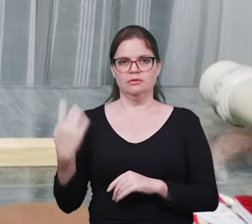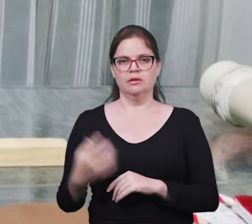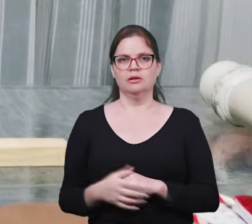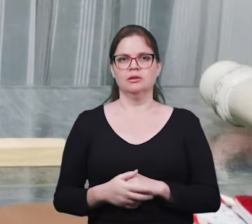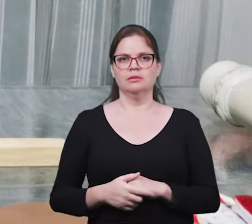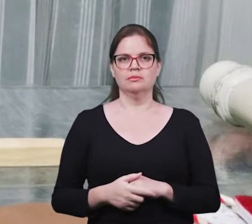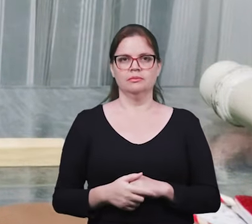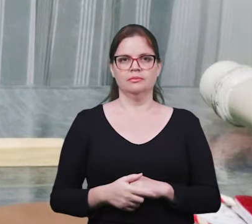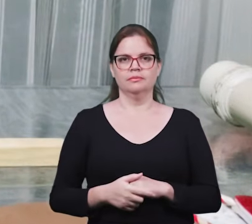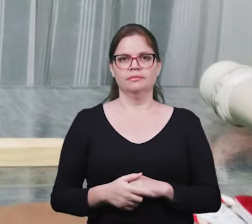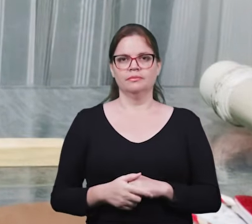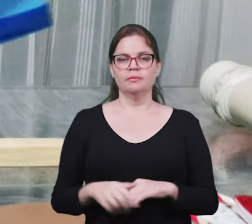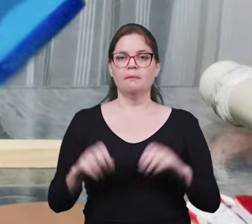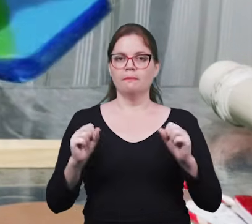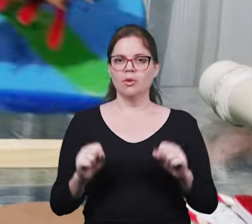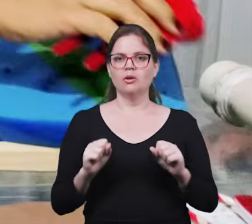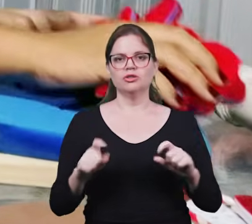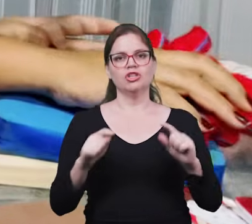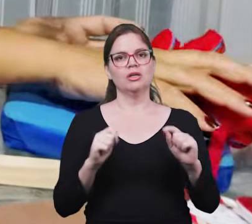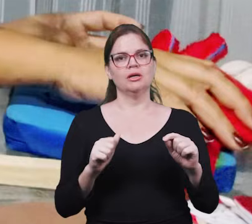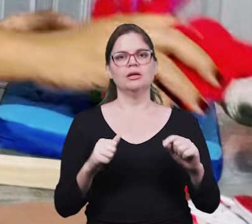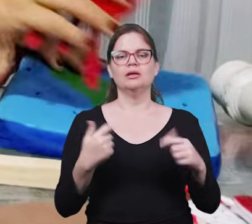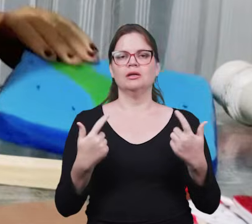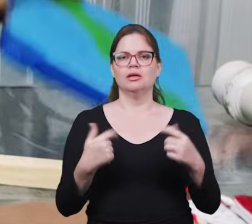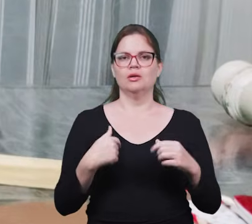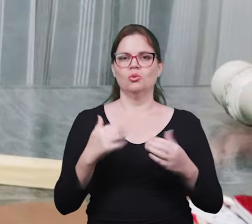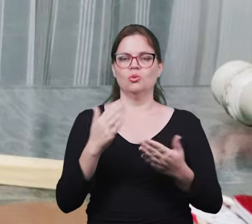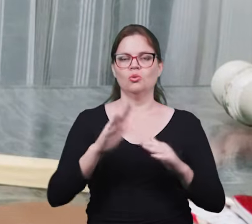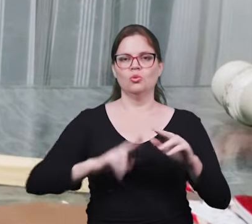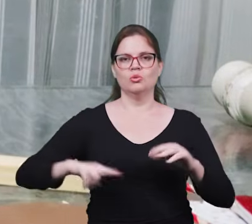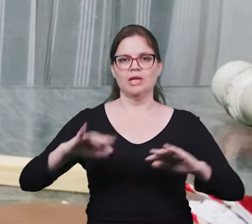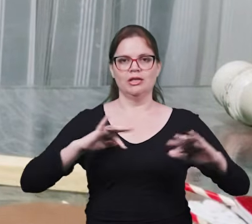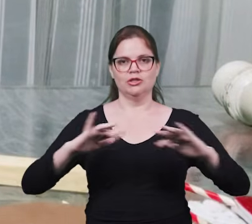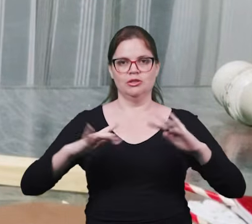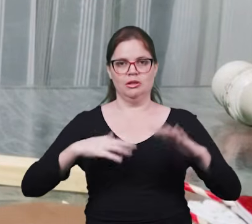possam trabalhar com eles de forma mais dinâmica. É uma